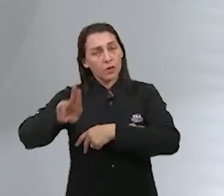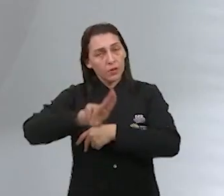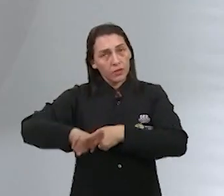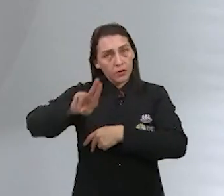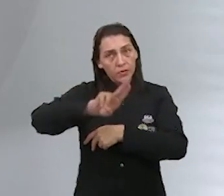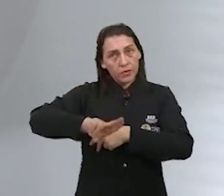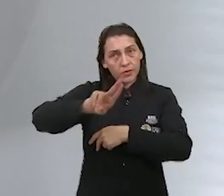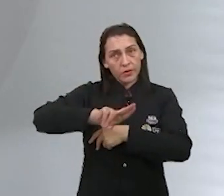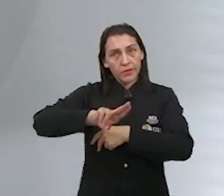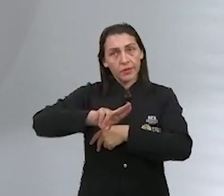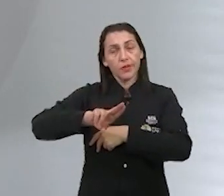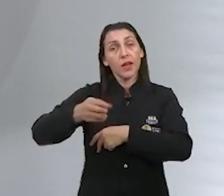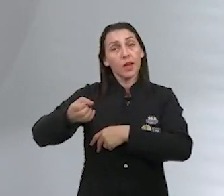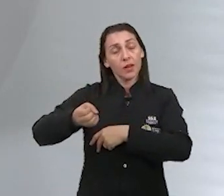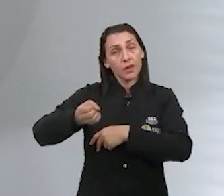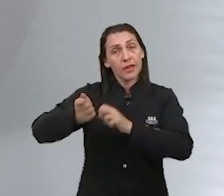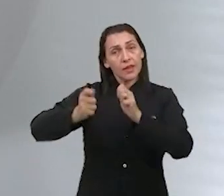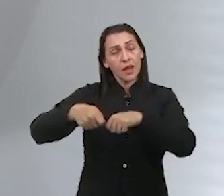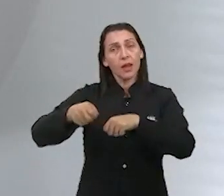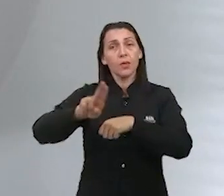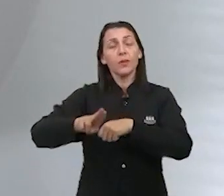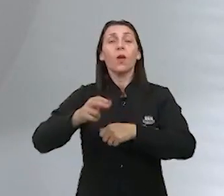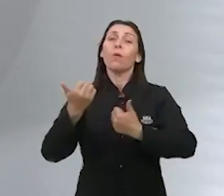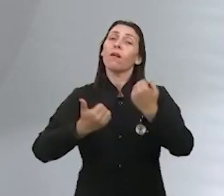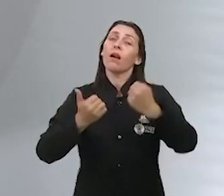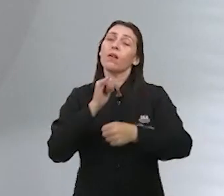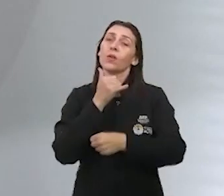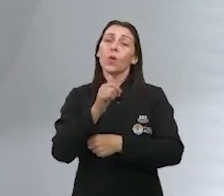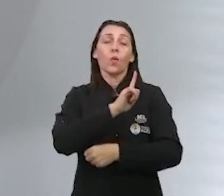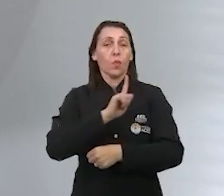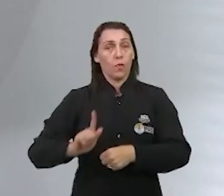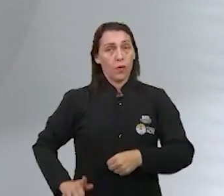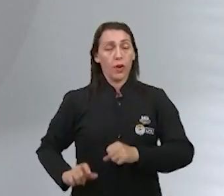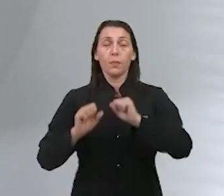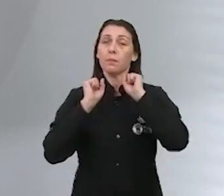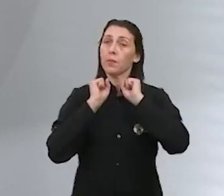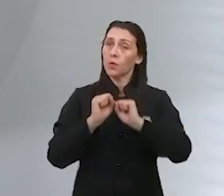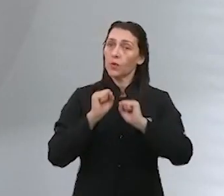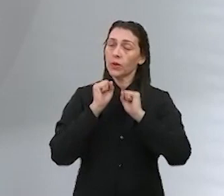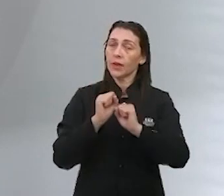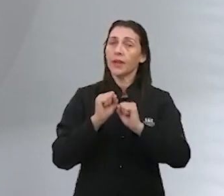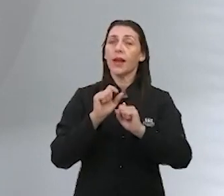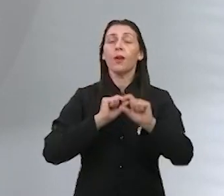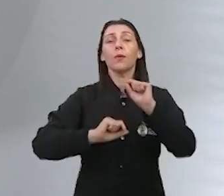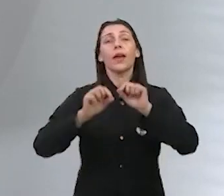combustível renovável ou carros elétricos? O governo poderia